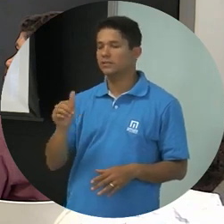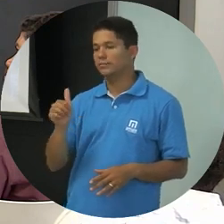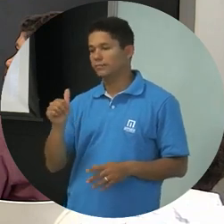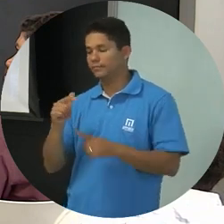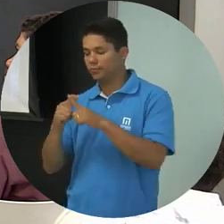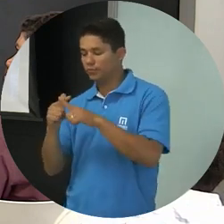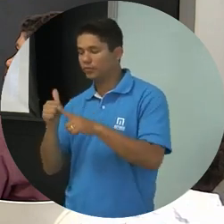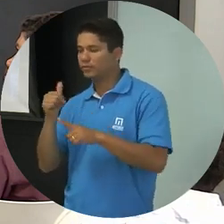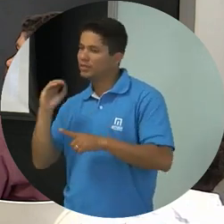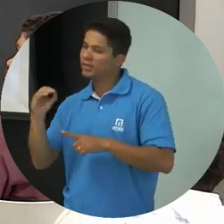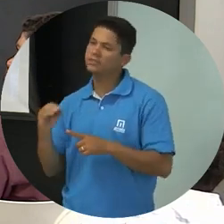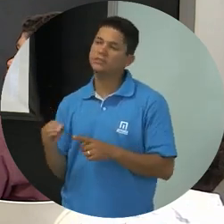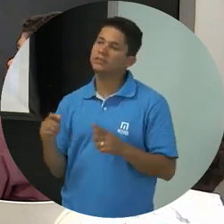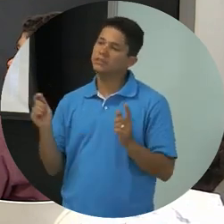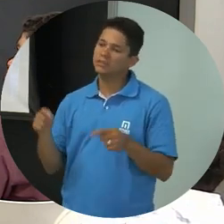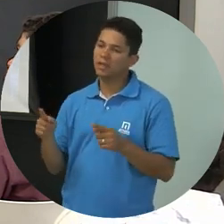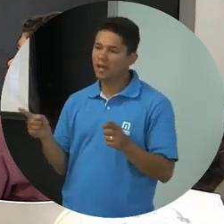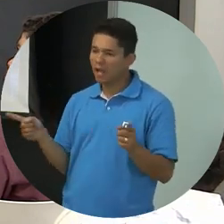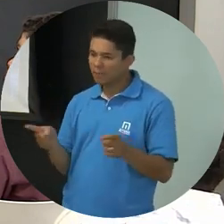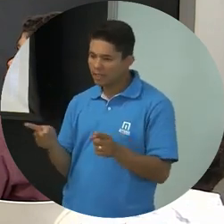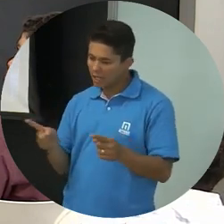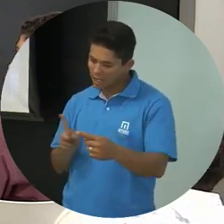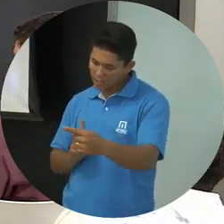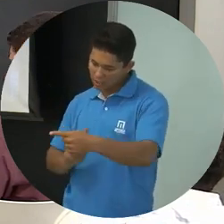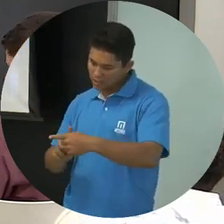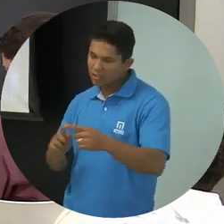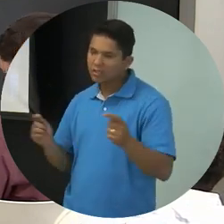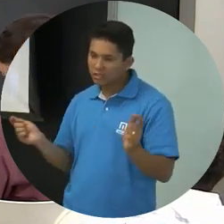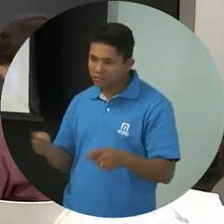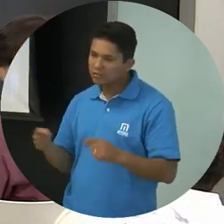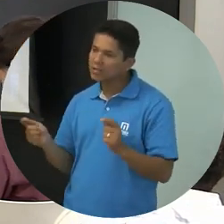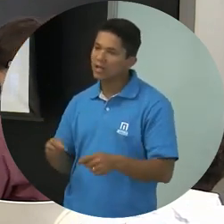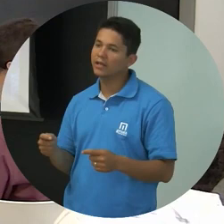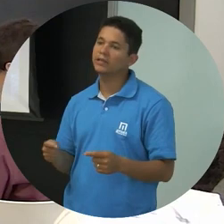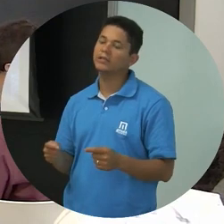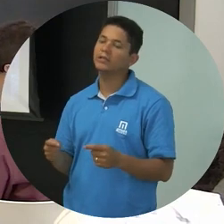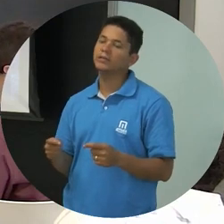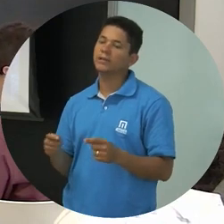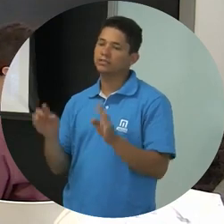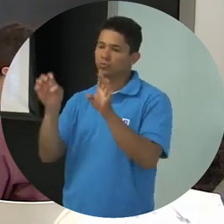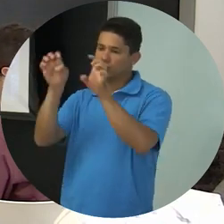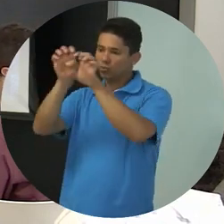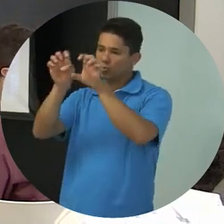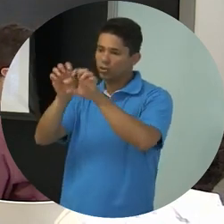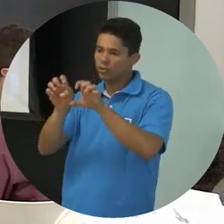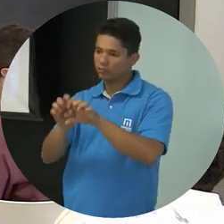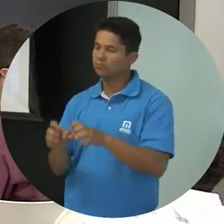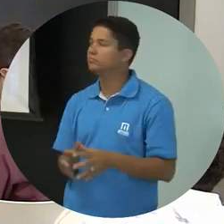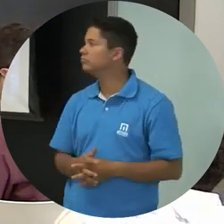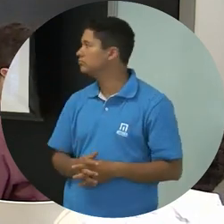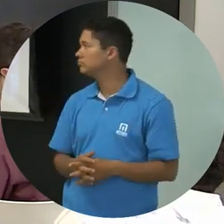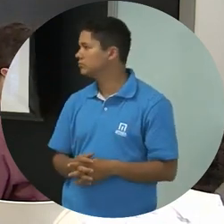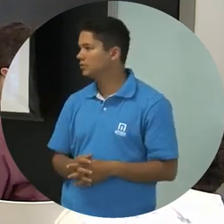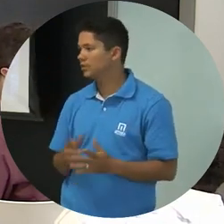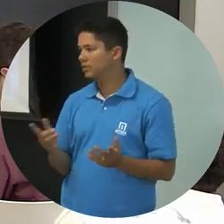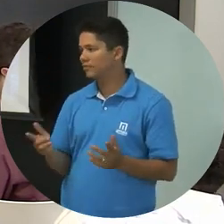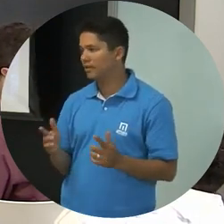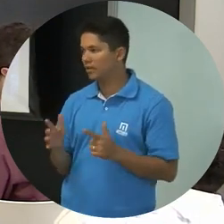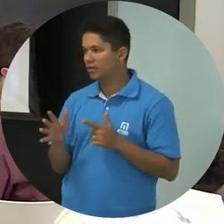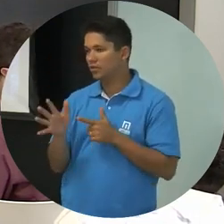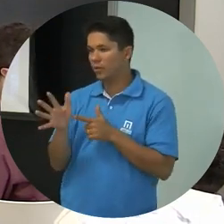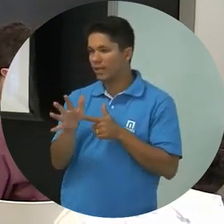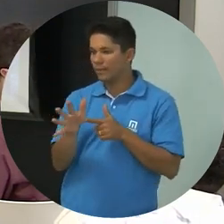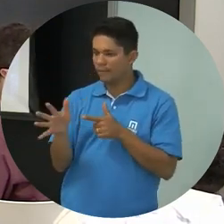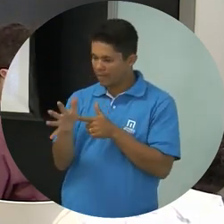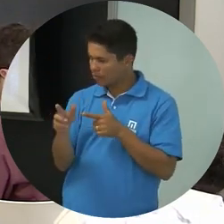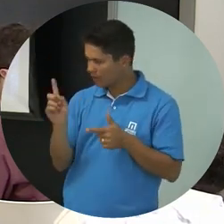pequenas aplicações para reparação estrutural. Você quer dizer do equipamento em si? Quero